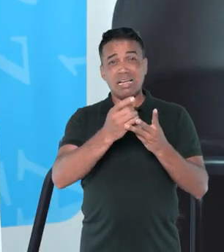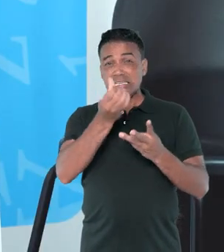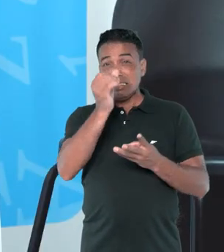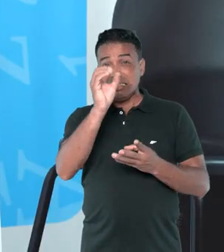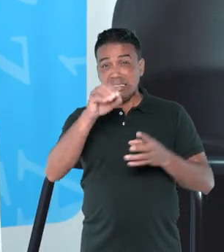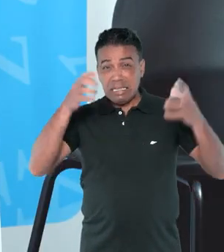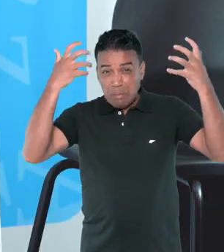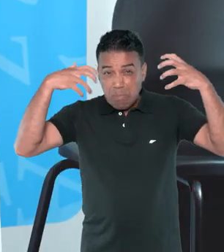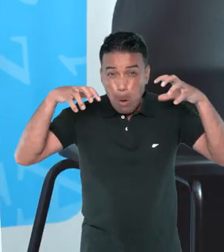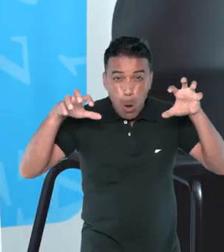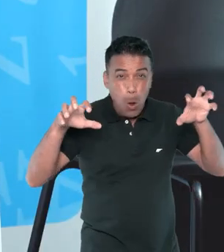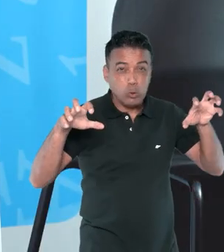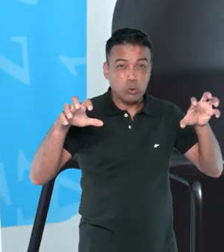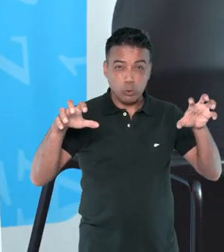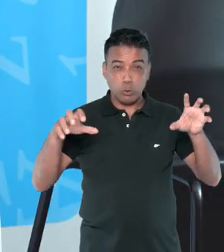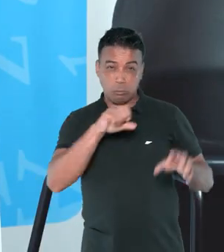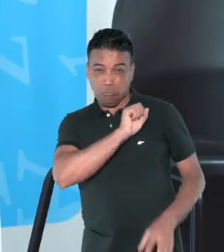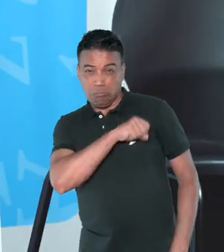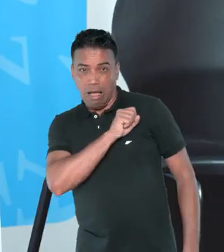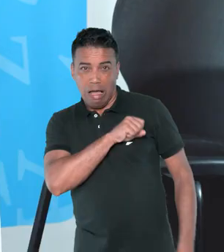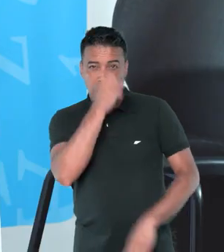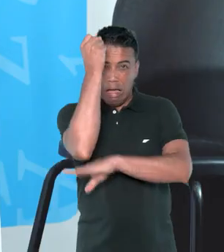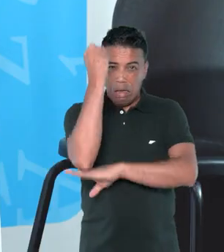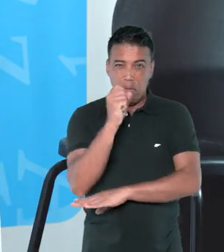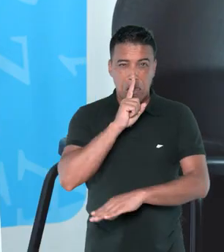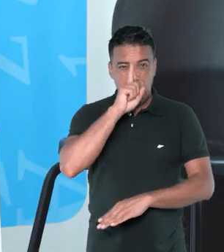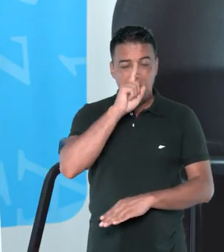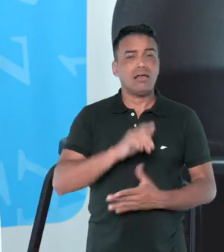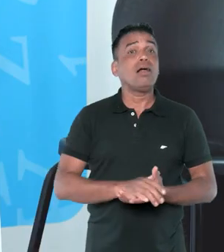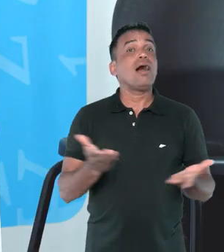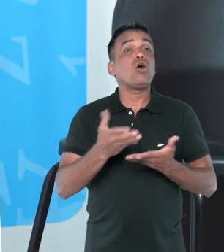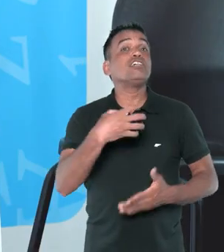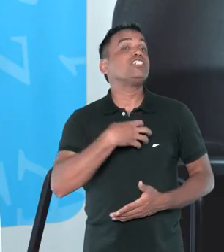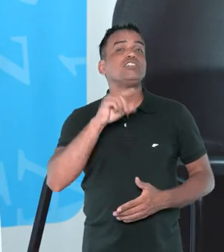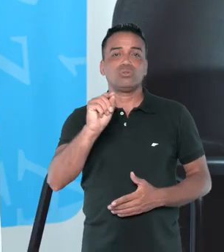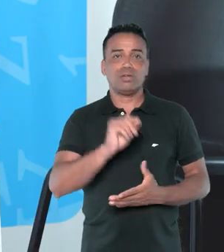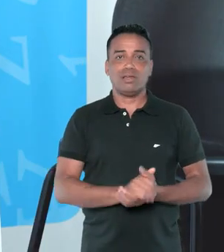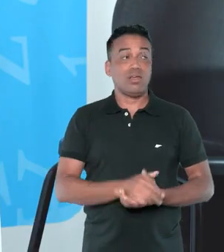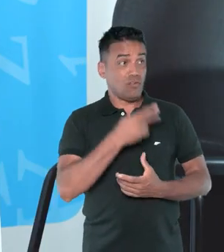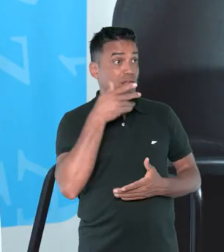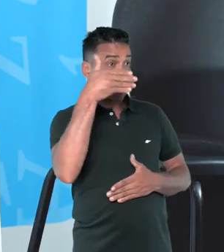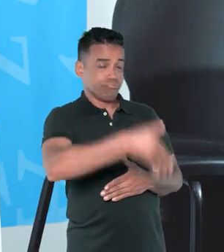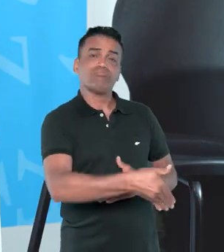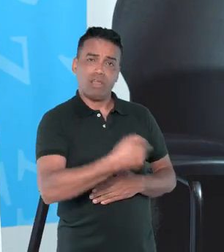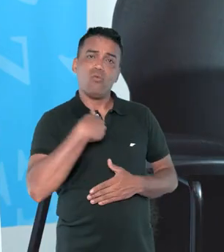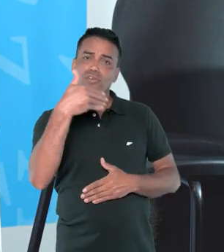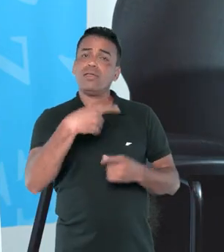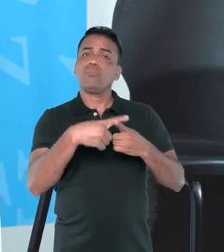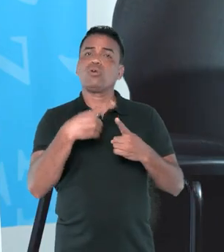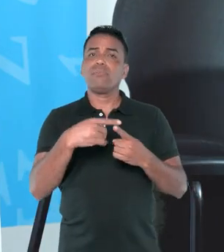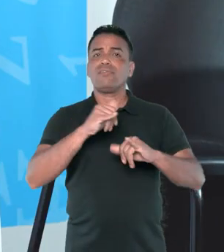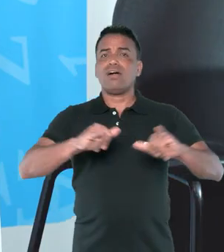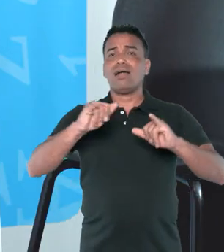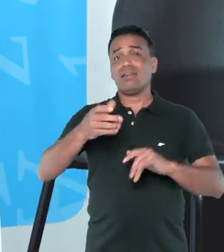isso? Se a senhora não pensou que ia encontrar 60 monstros, e o que a senhora está sentindo agora? Aí eu disse, eu vim